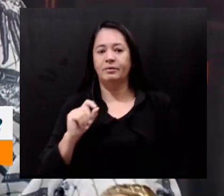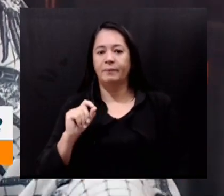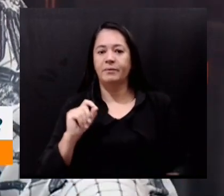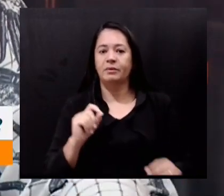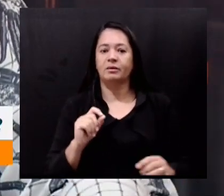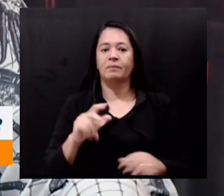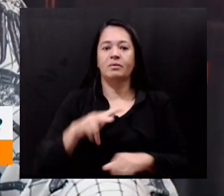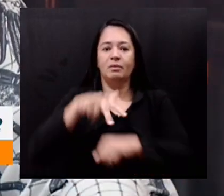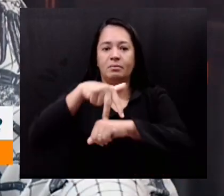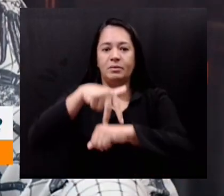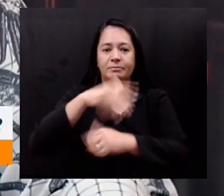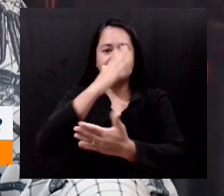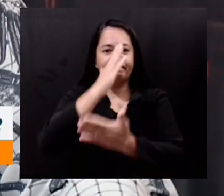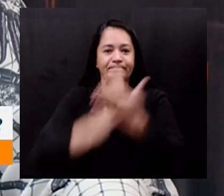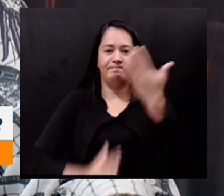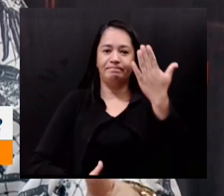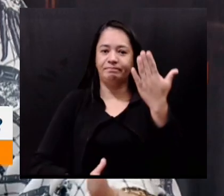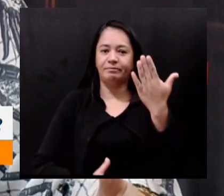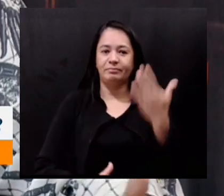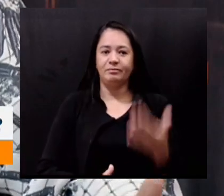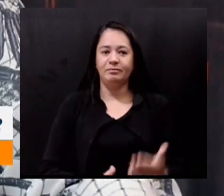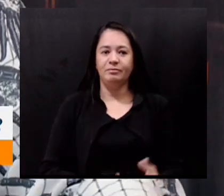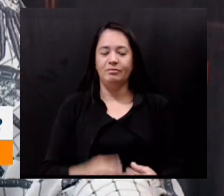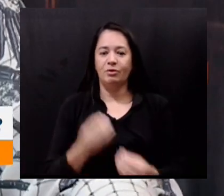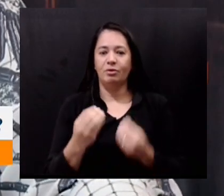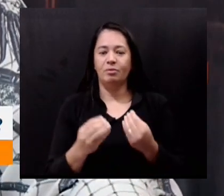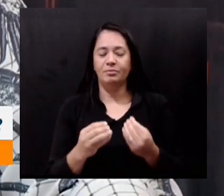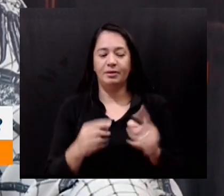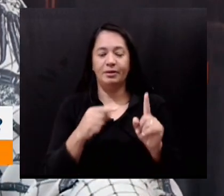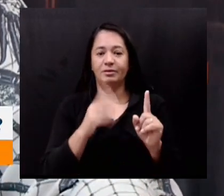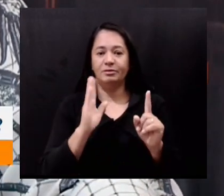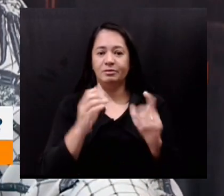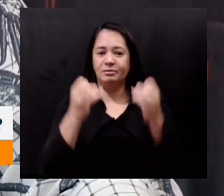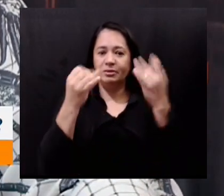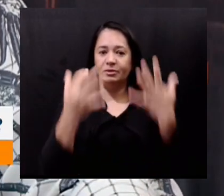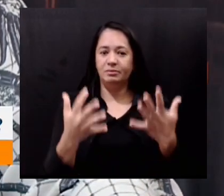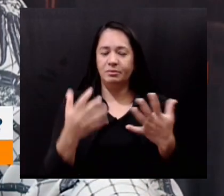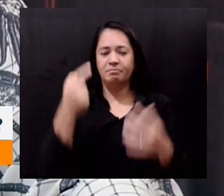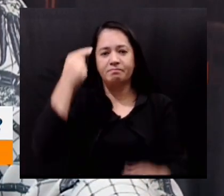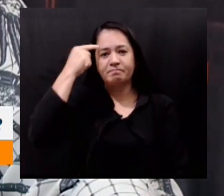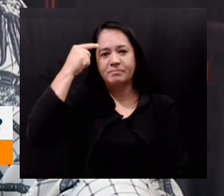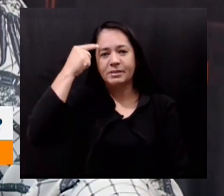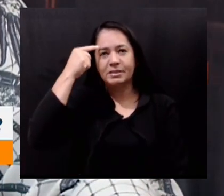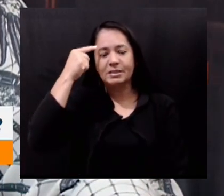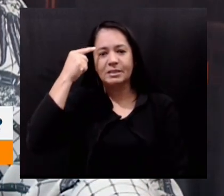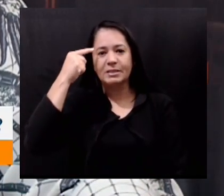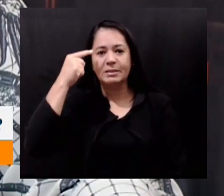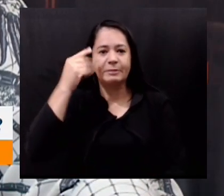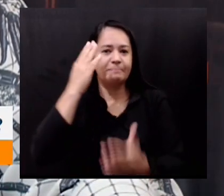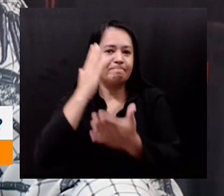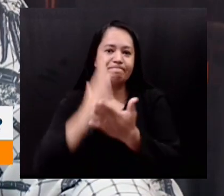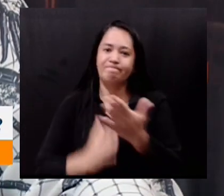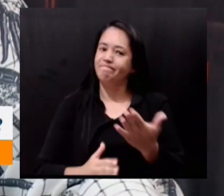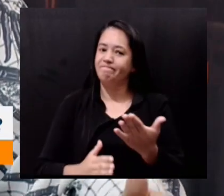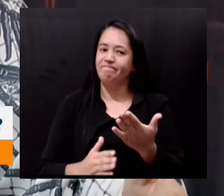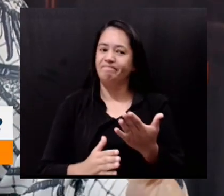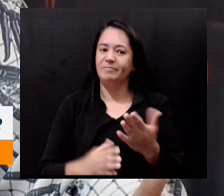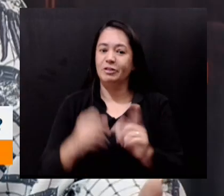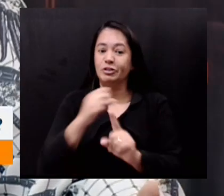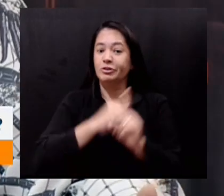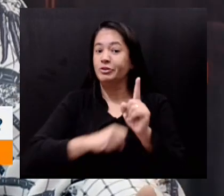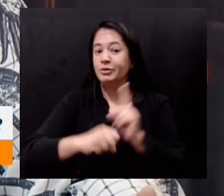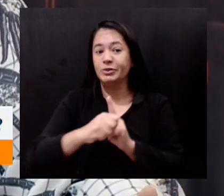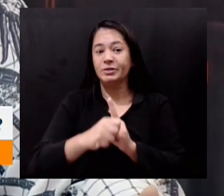reprovável, né, como a doutora falou agora, tem um pensamento que realmente é reprovável aí na sociedade. Uhum.